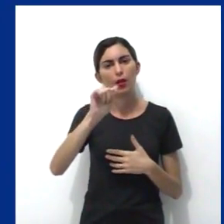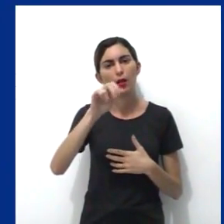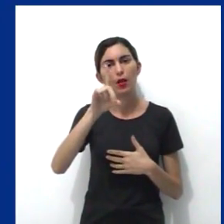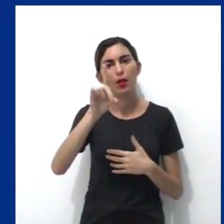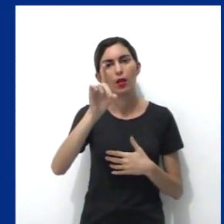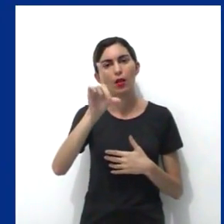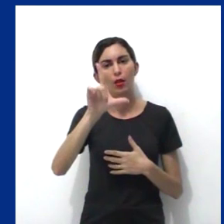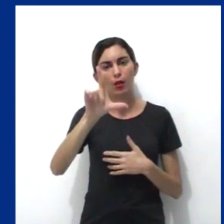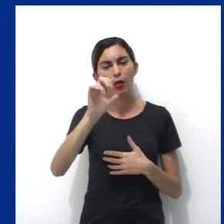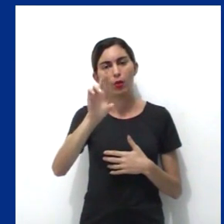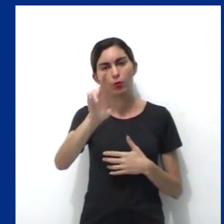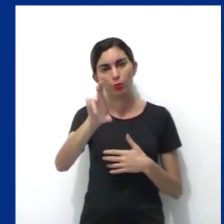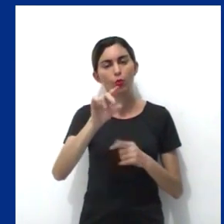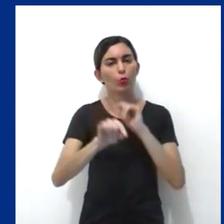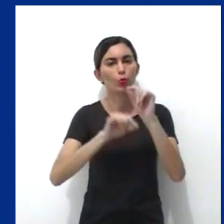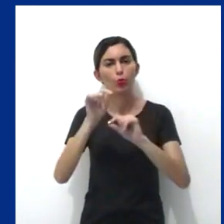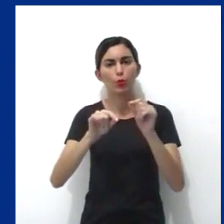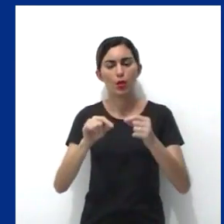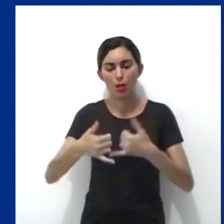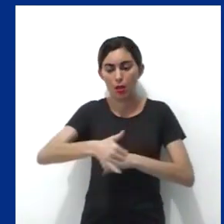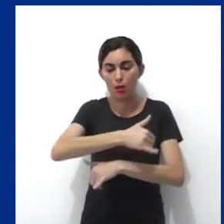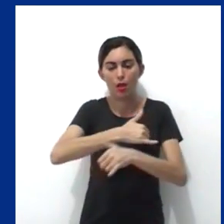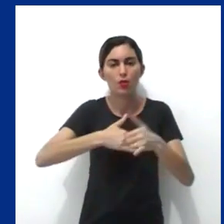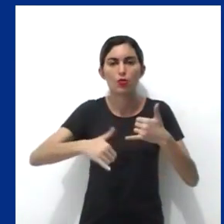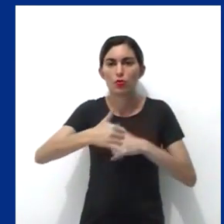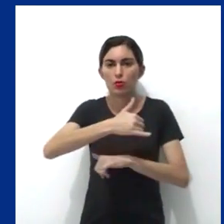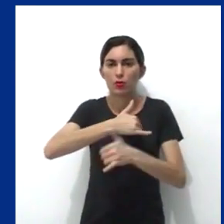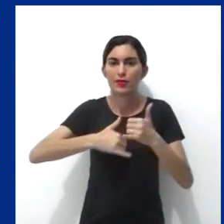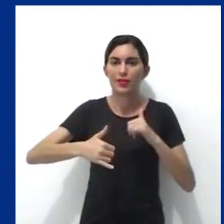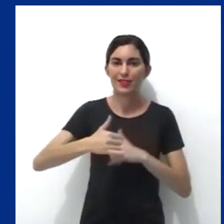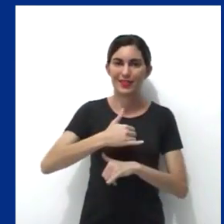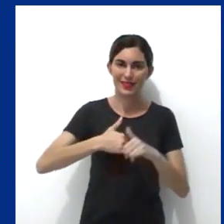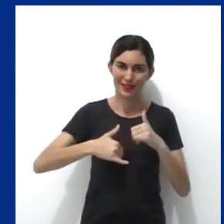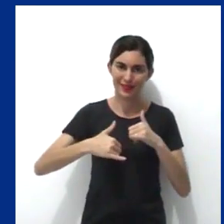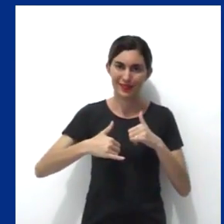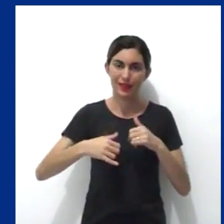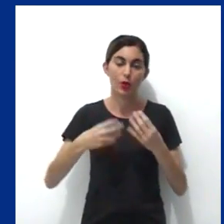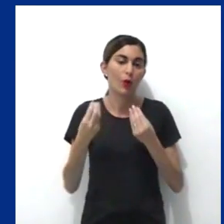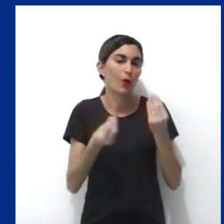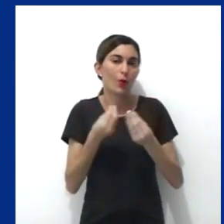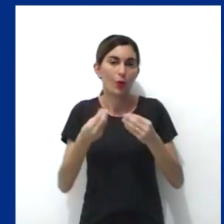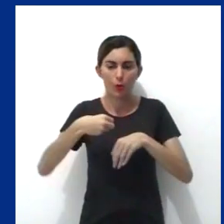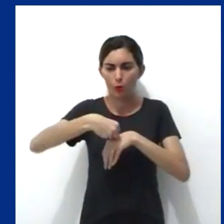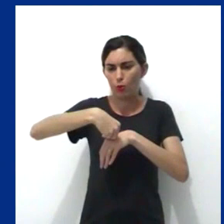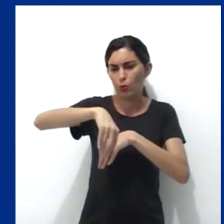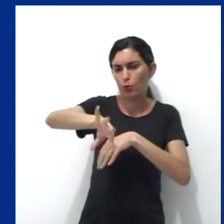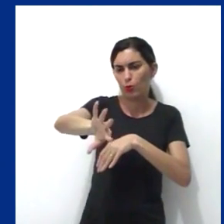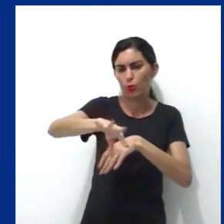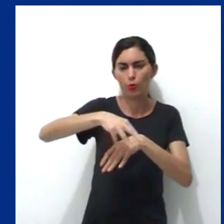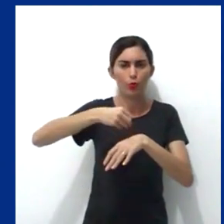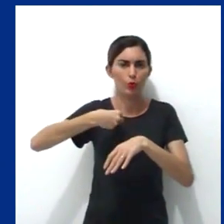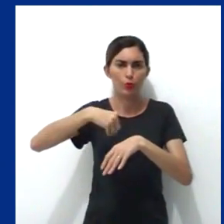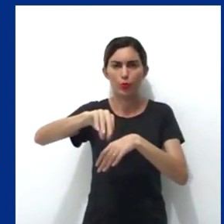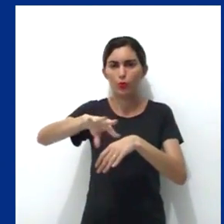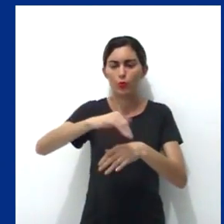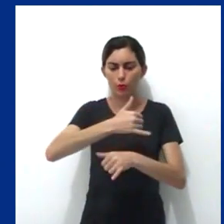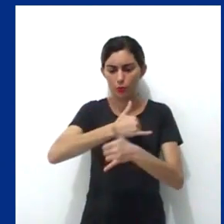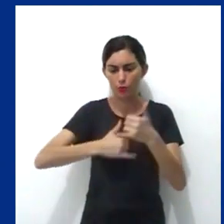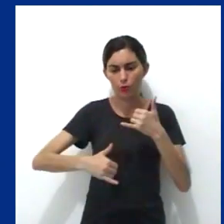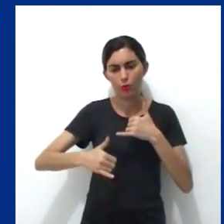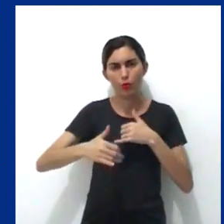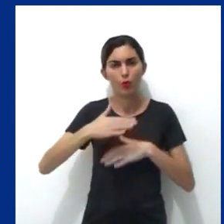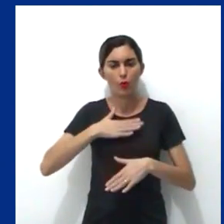sobre o grau de agitação das moléculas de um corpo. Beleza até aí? Vamos agora passar para o